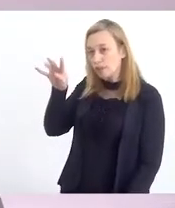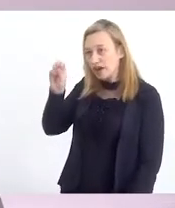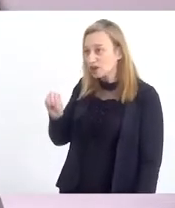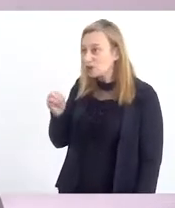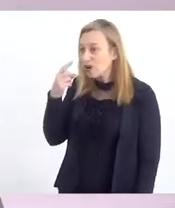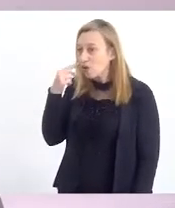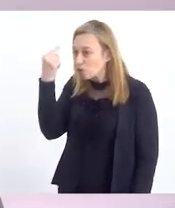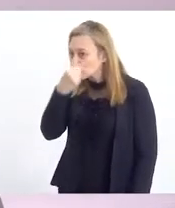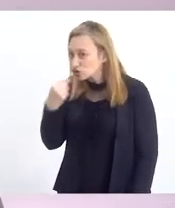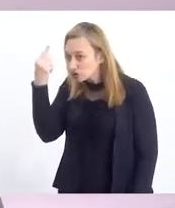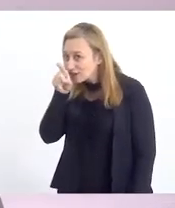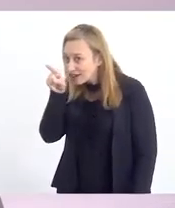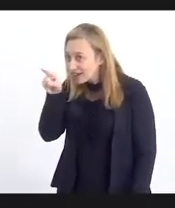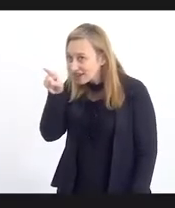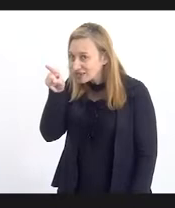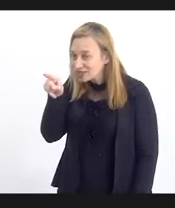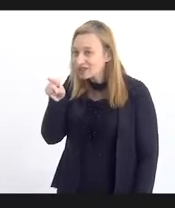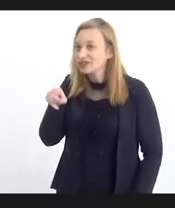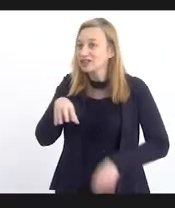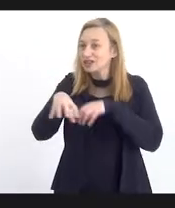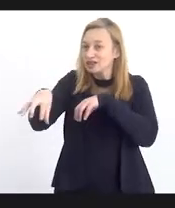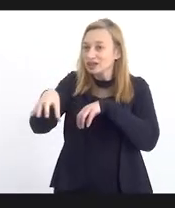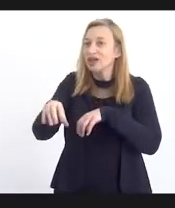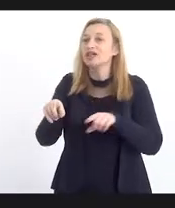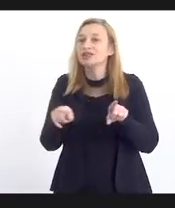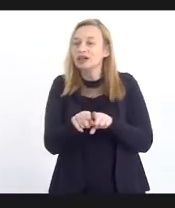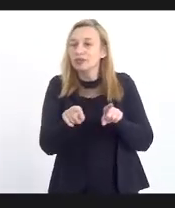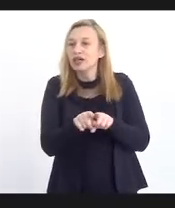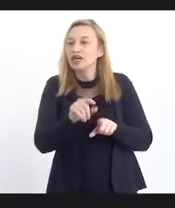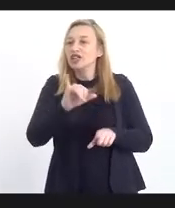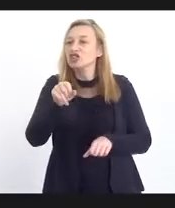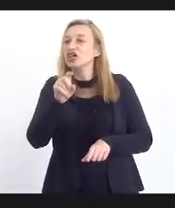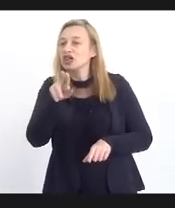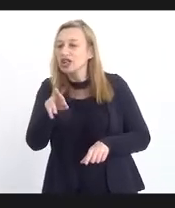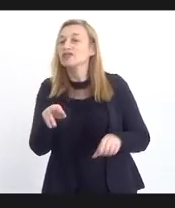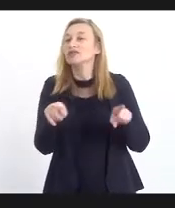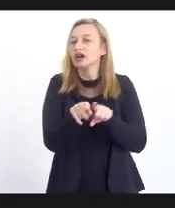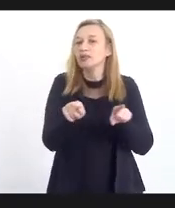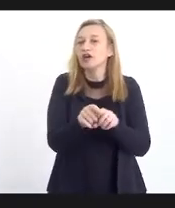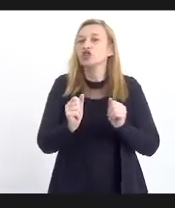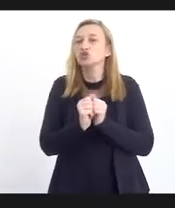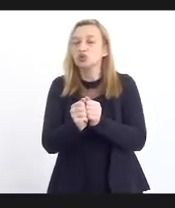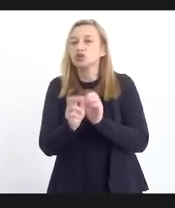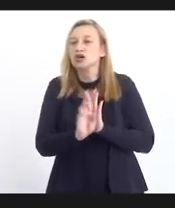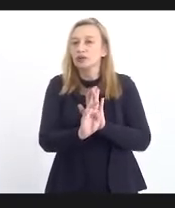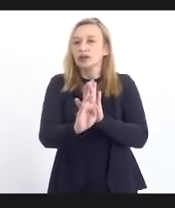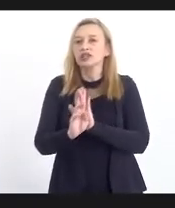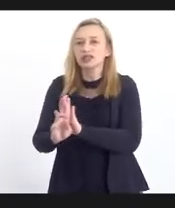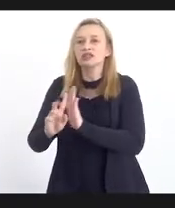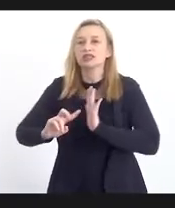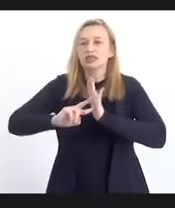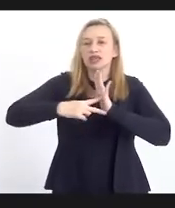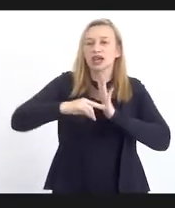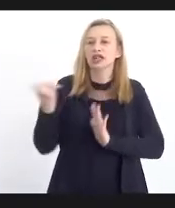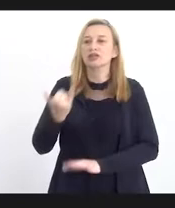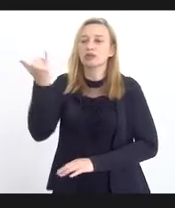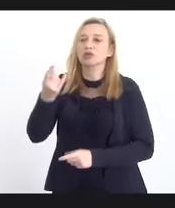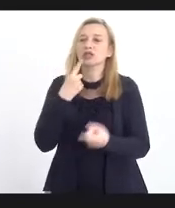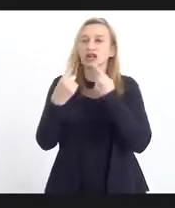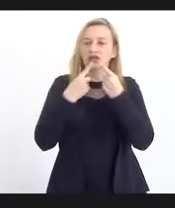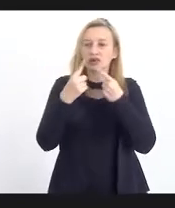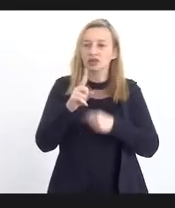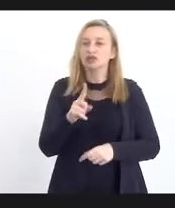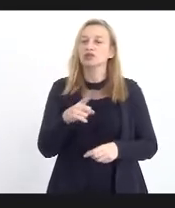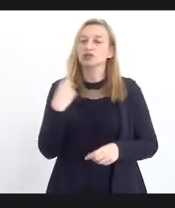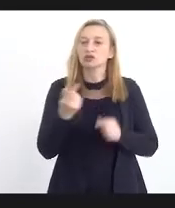do Humberto ali no modo remoto. É possível que o Ari Girota já esteja também conosco, representações sindicais importantes que têm dialogado conosco aqui na